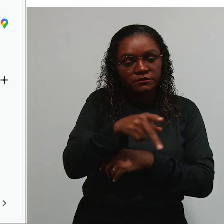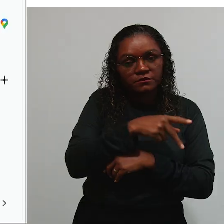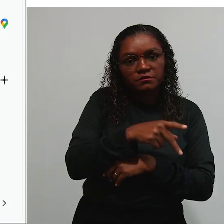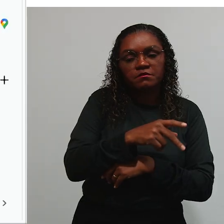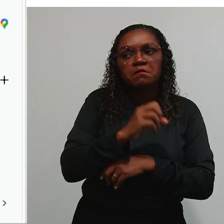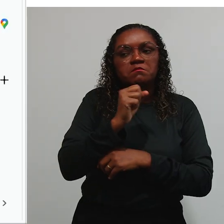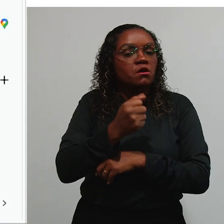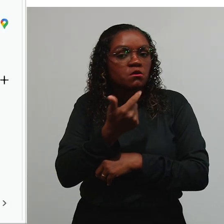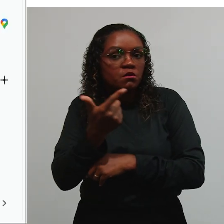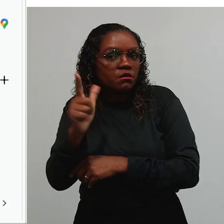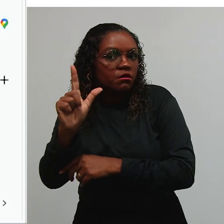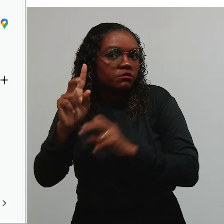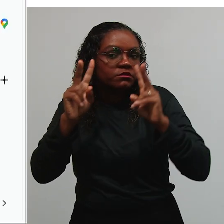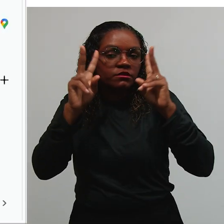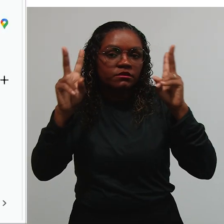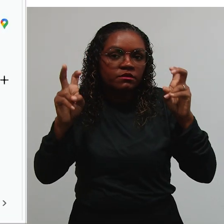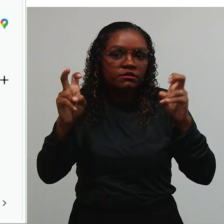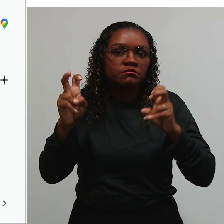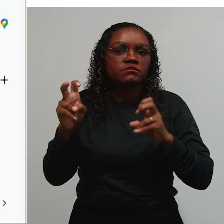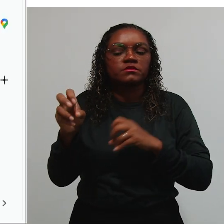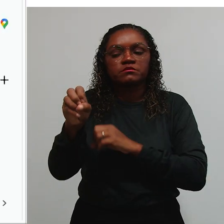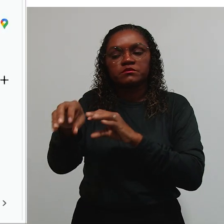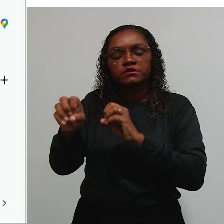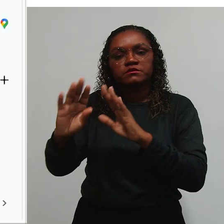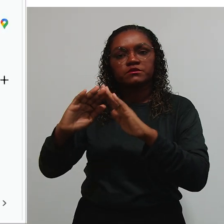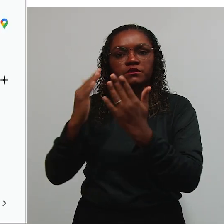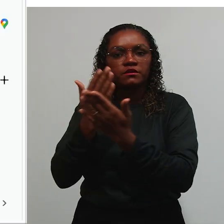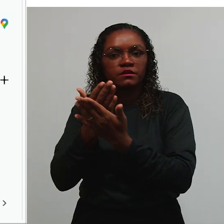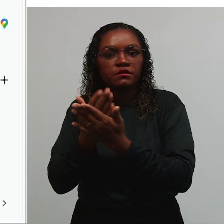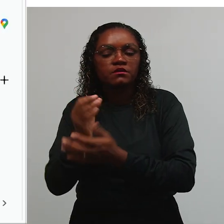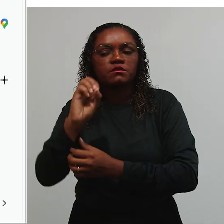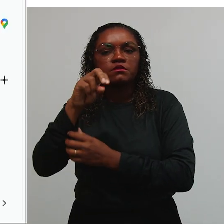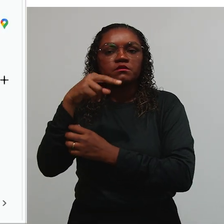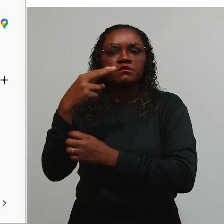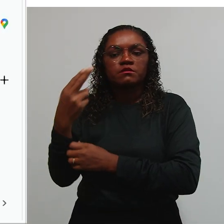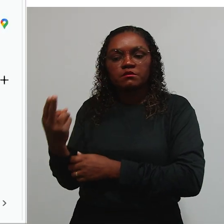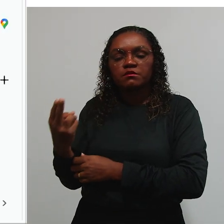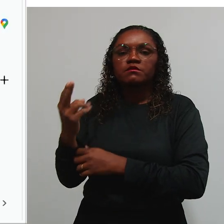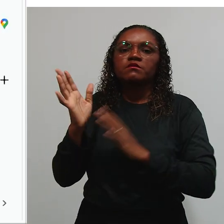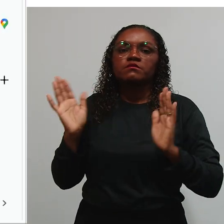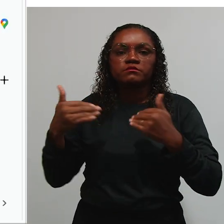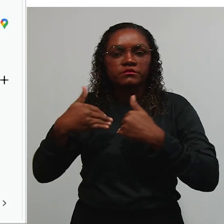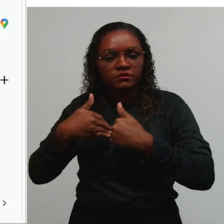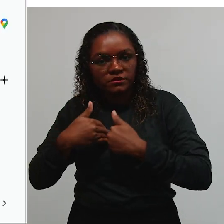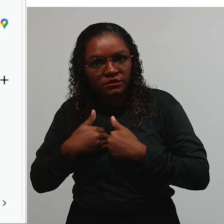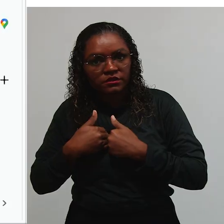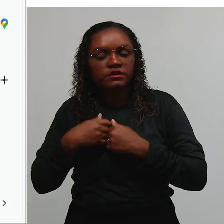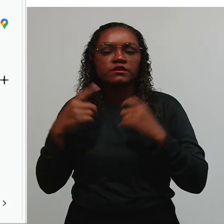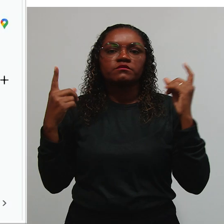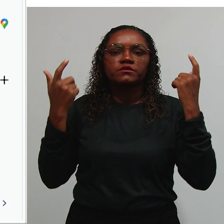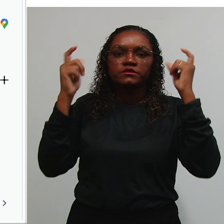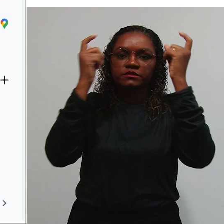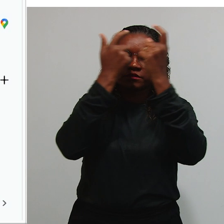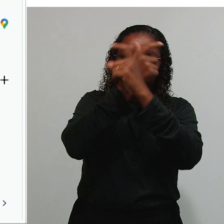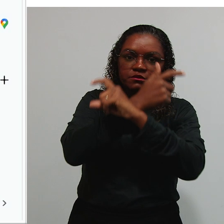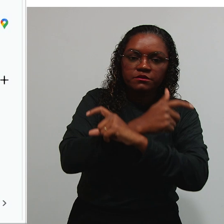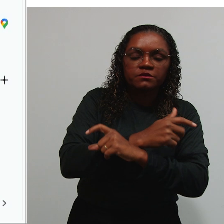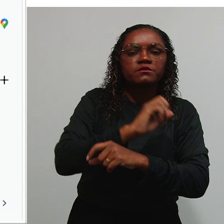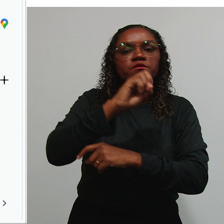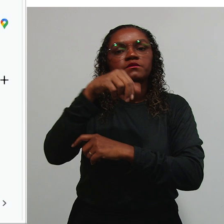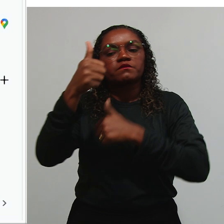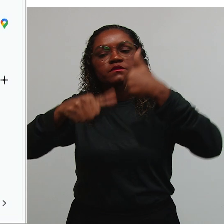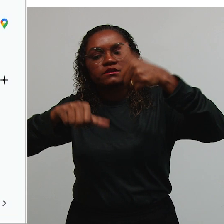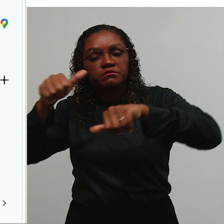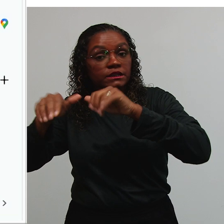educação infantil, pode ser espectro autista, pode ser dificuldade de aprendizagem, pode ser estratégia de ensino,